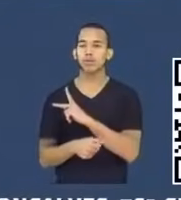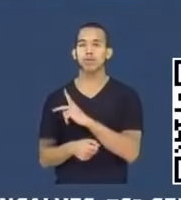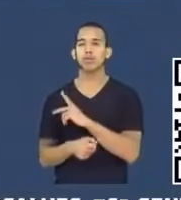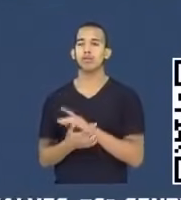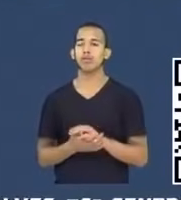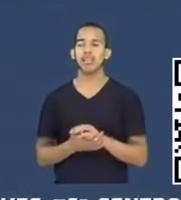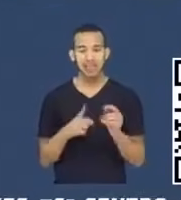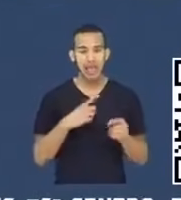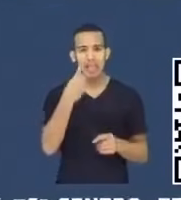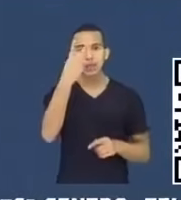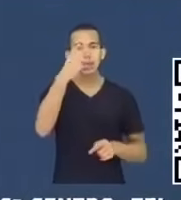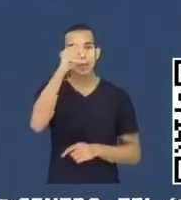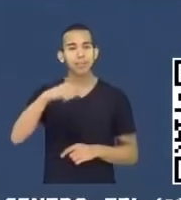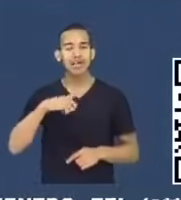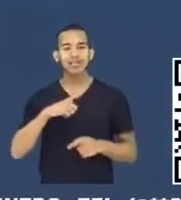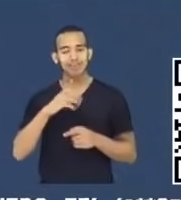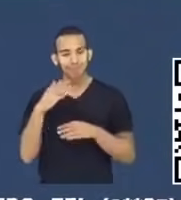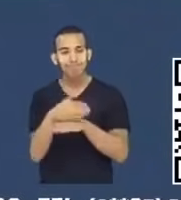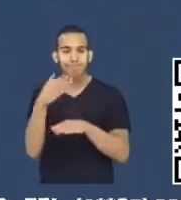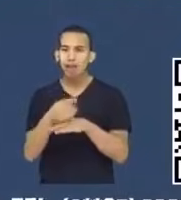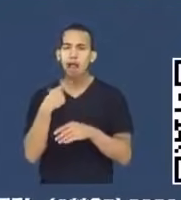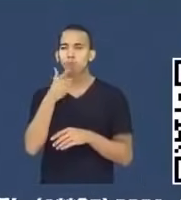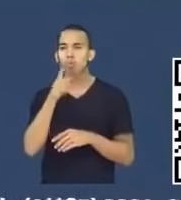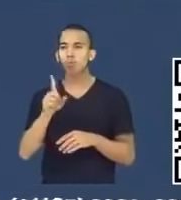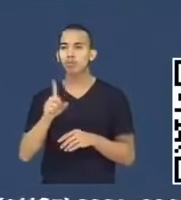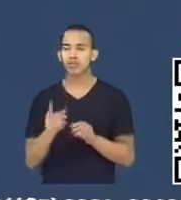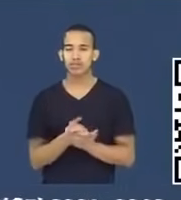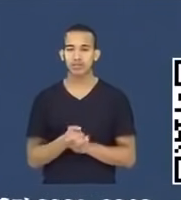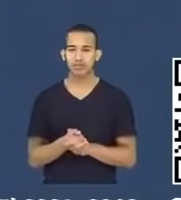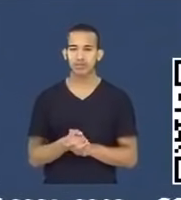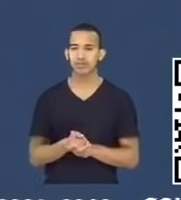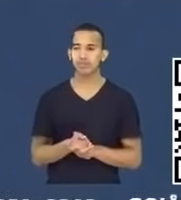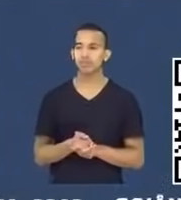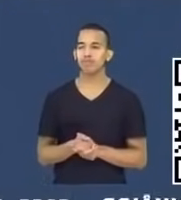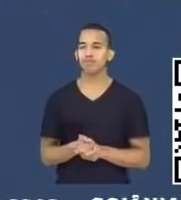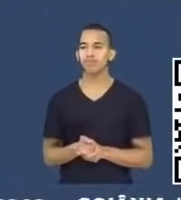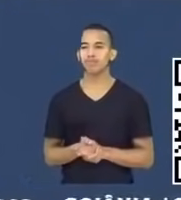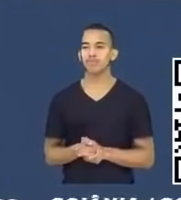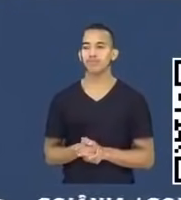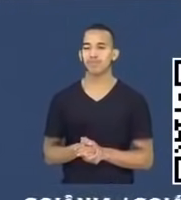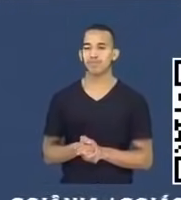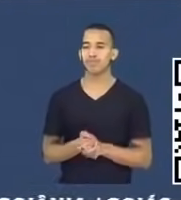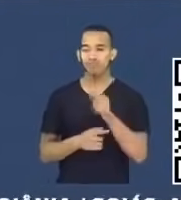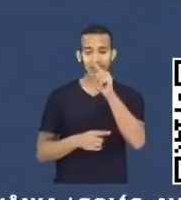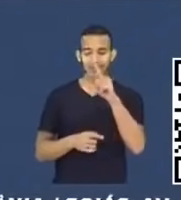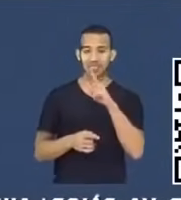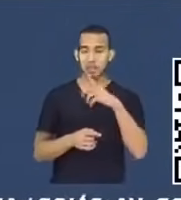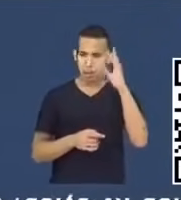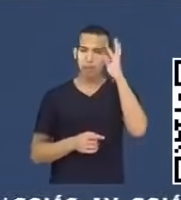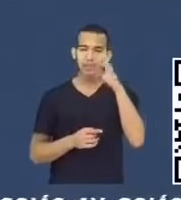dois meses que eu tô tentando vir não consigo eu posso falar pode e as horas